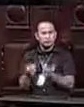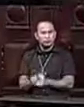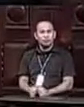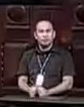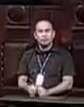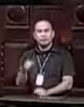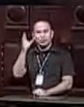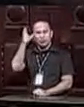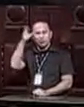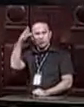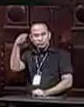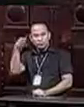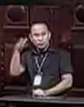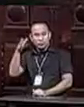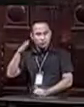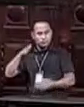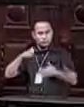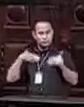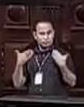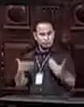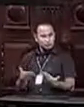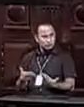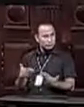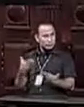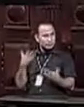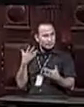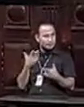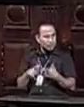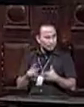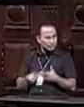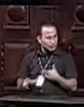para resolver esse susto, esse problema